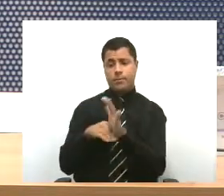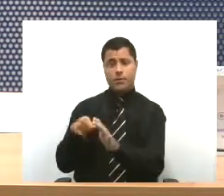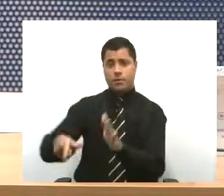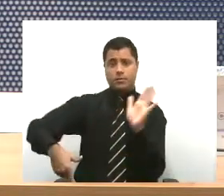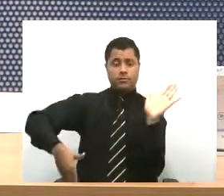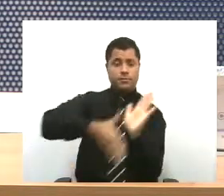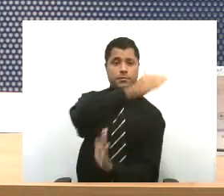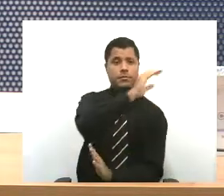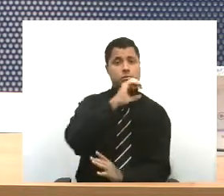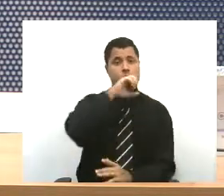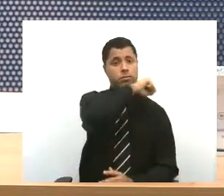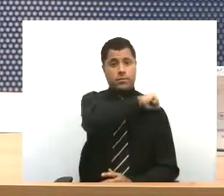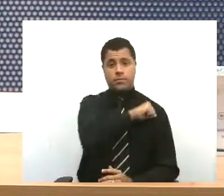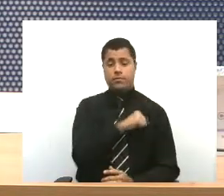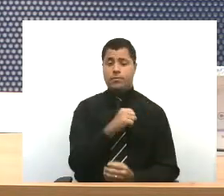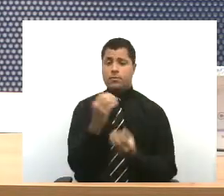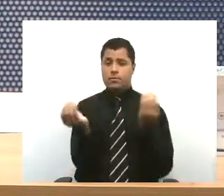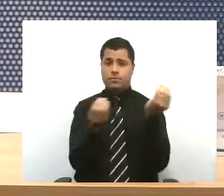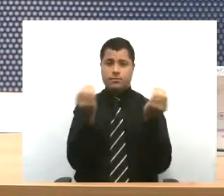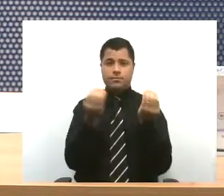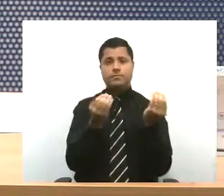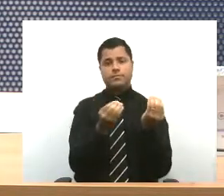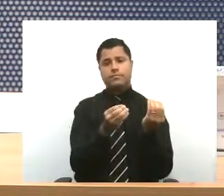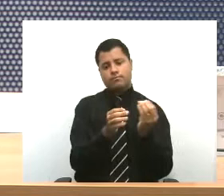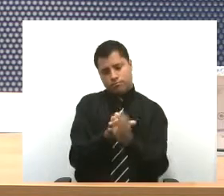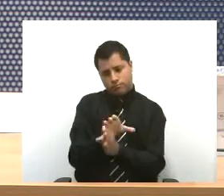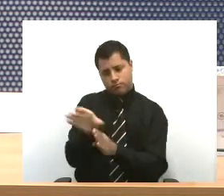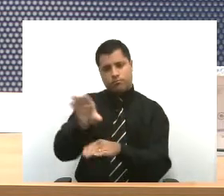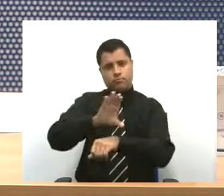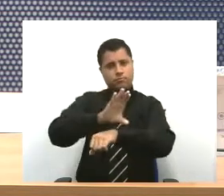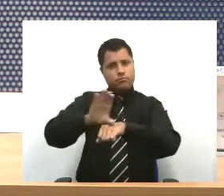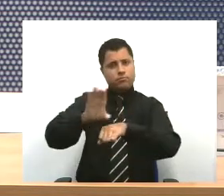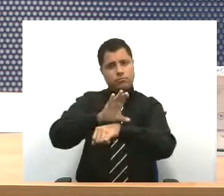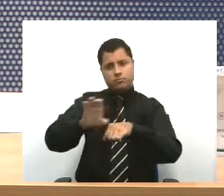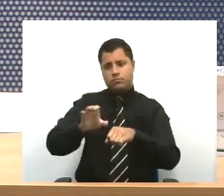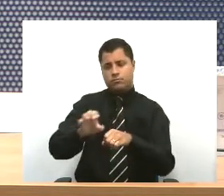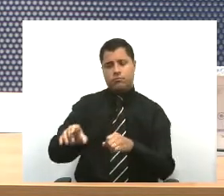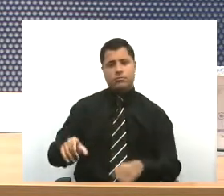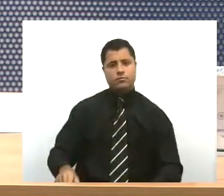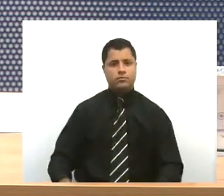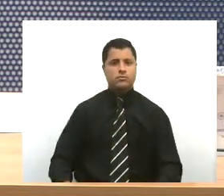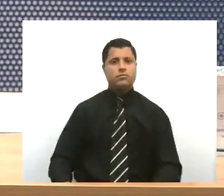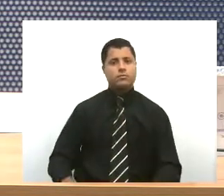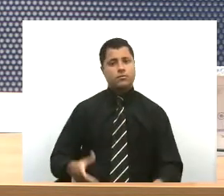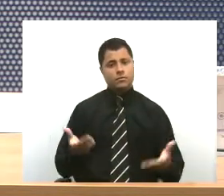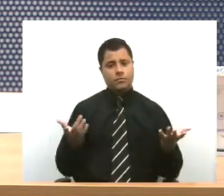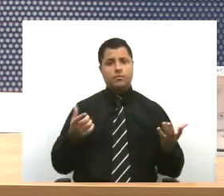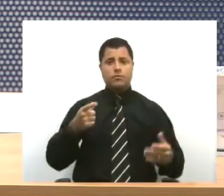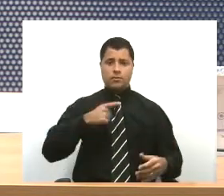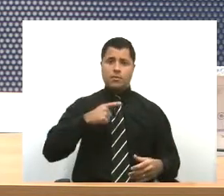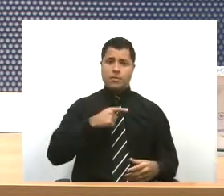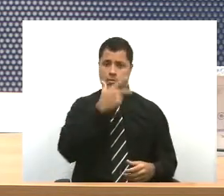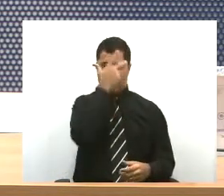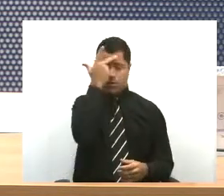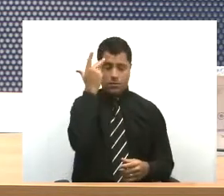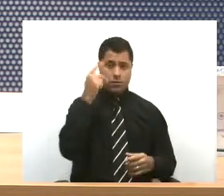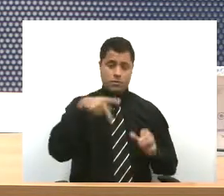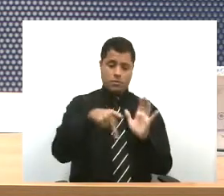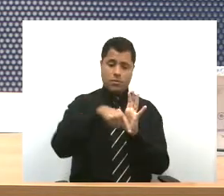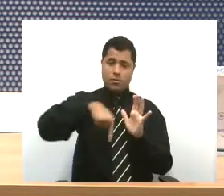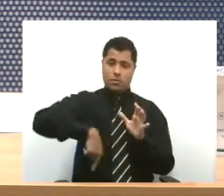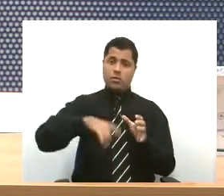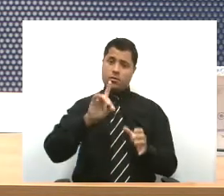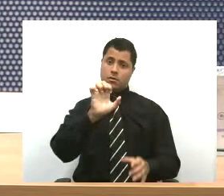comece a se mobilizar para a retirada da área de risco. Isso é feito com instrutores nossos da Defesa